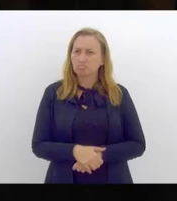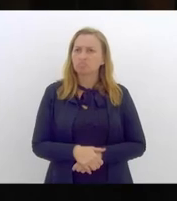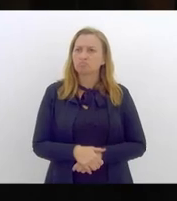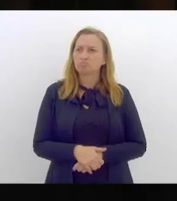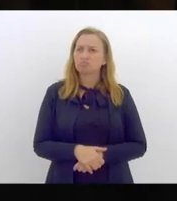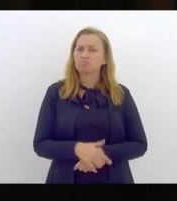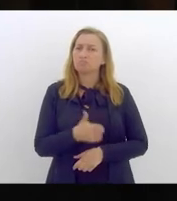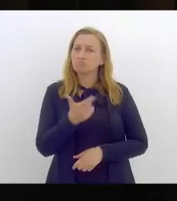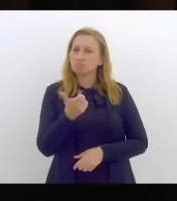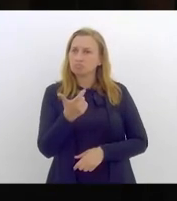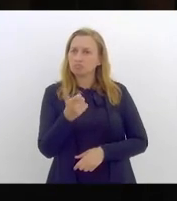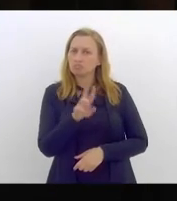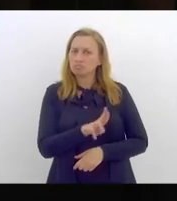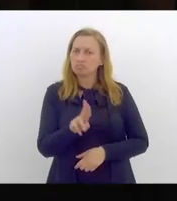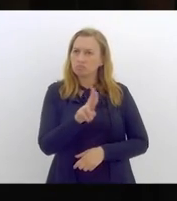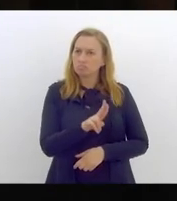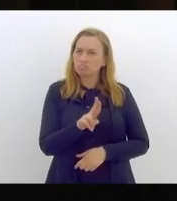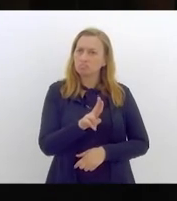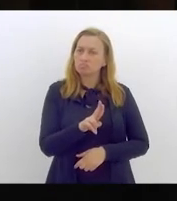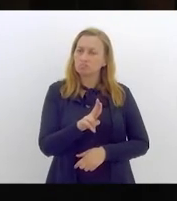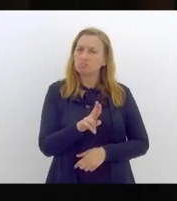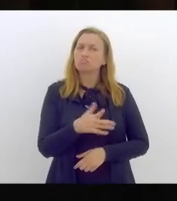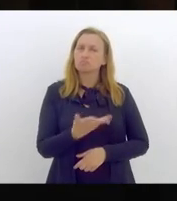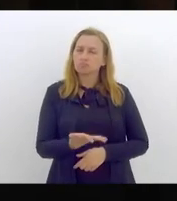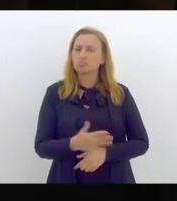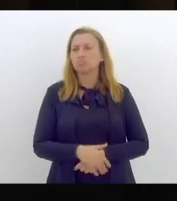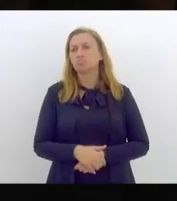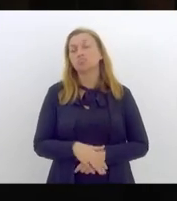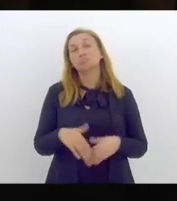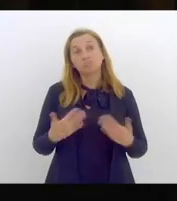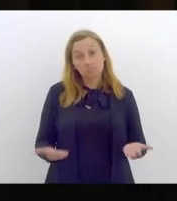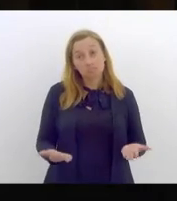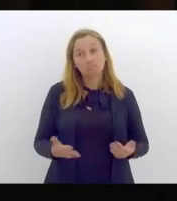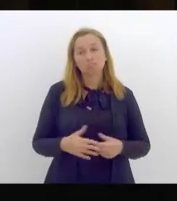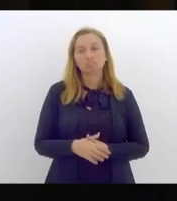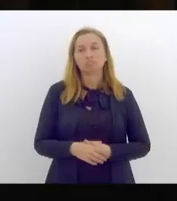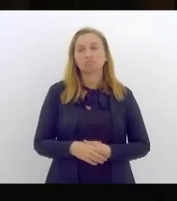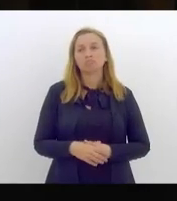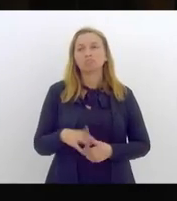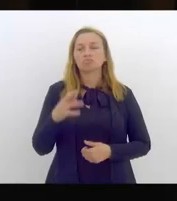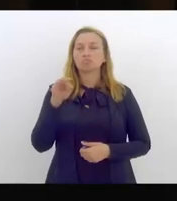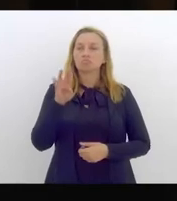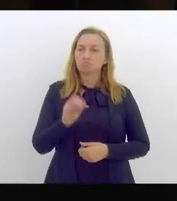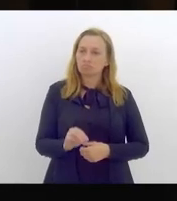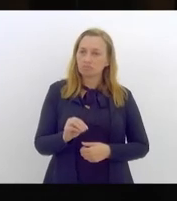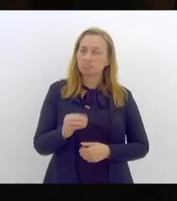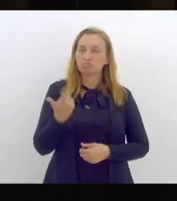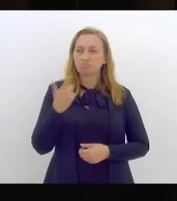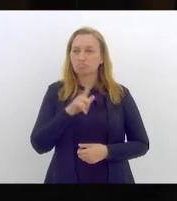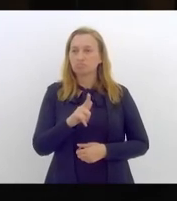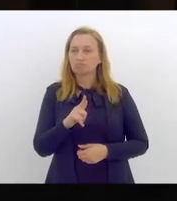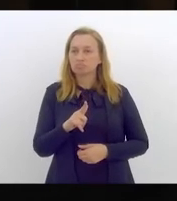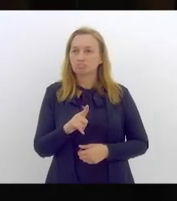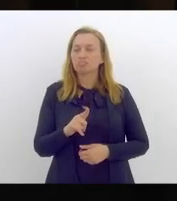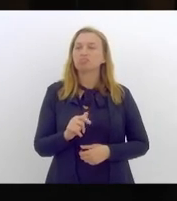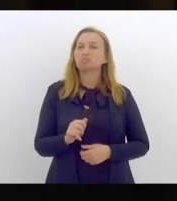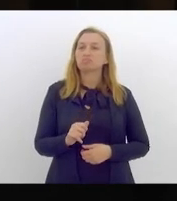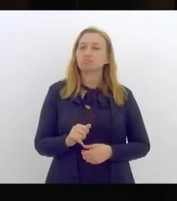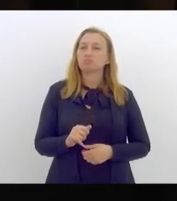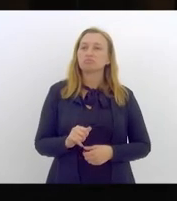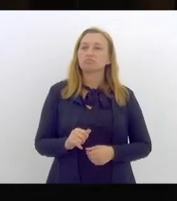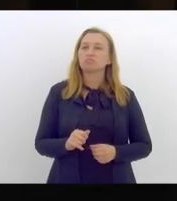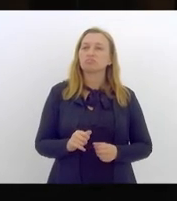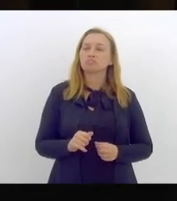o porte e a posse de armas. Então, Roberto Jefferson conseguiu fazer um arsenal dentro